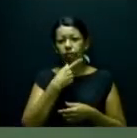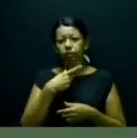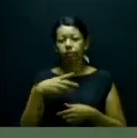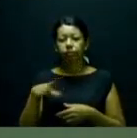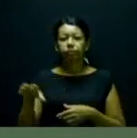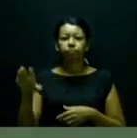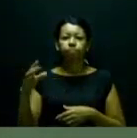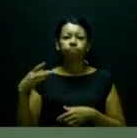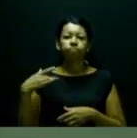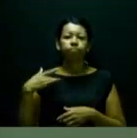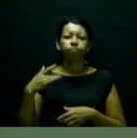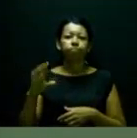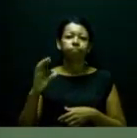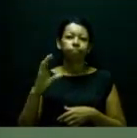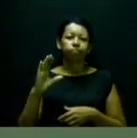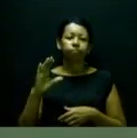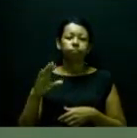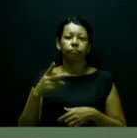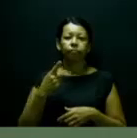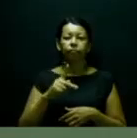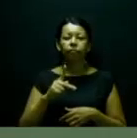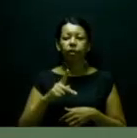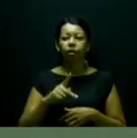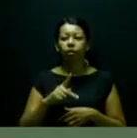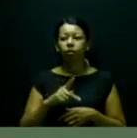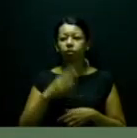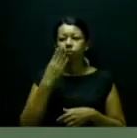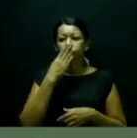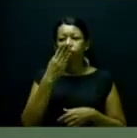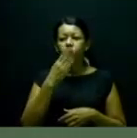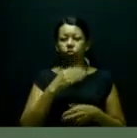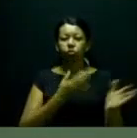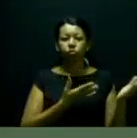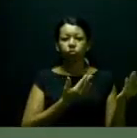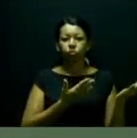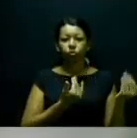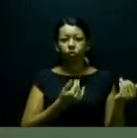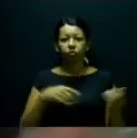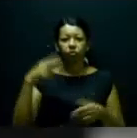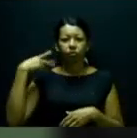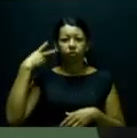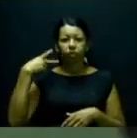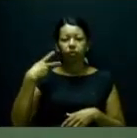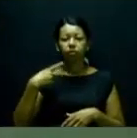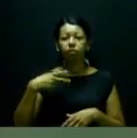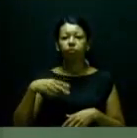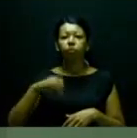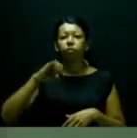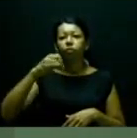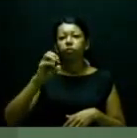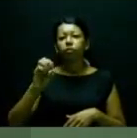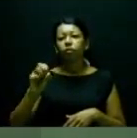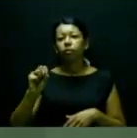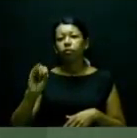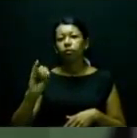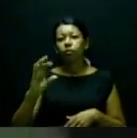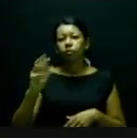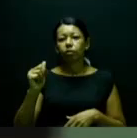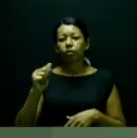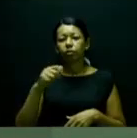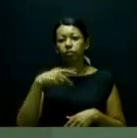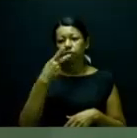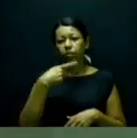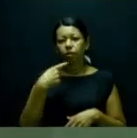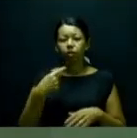saúde. Através de solicitação do parlamentar Mirim de Cubatão, do parlamento Mirim de Cubatão, a jovem Jéssica Barbosa aponta a existência de